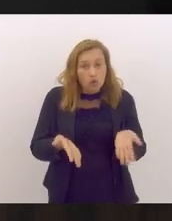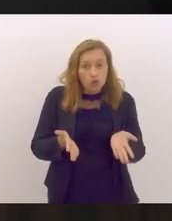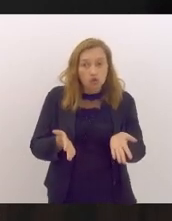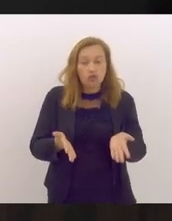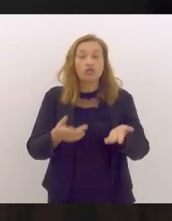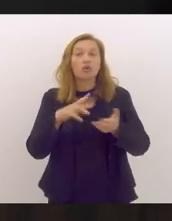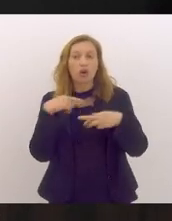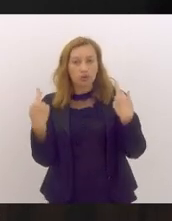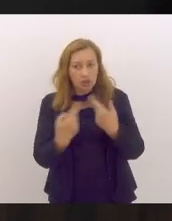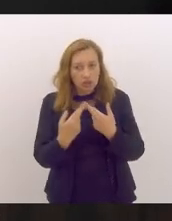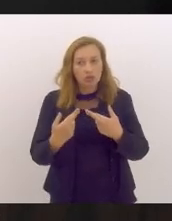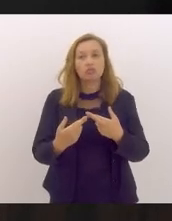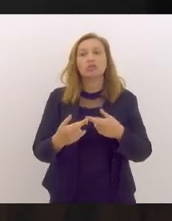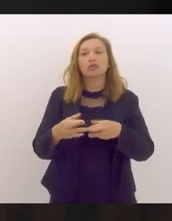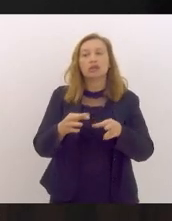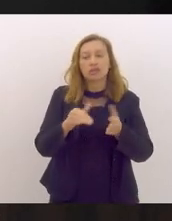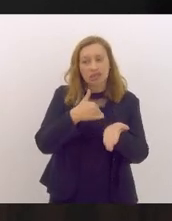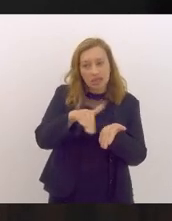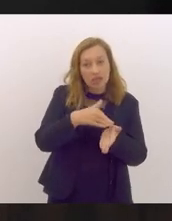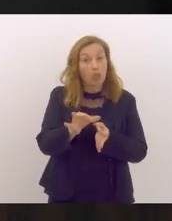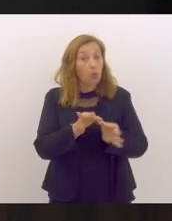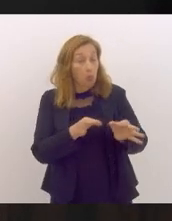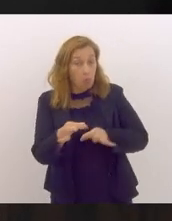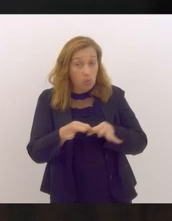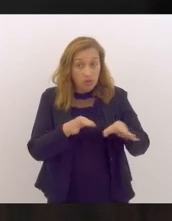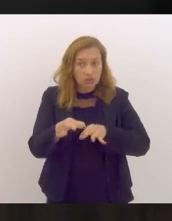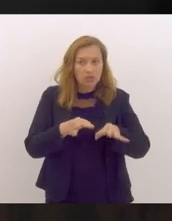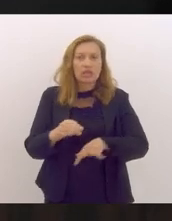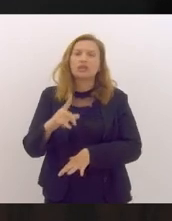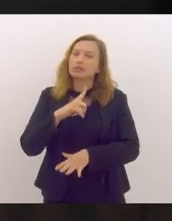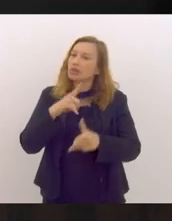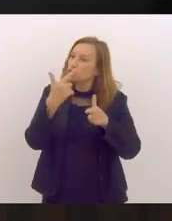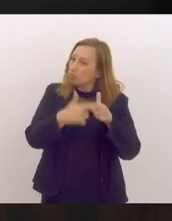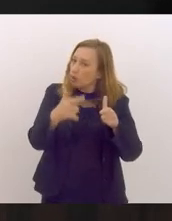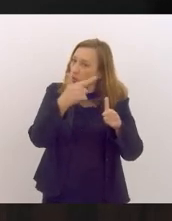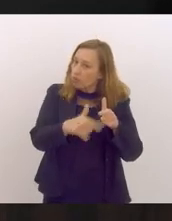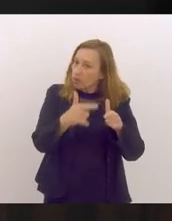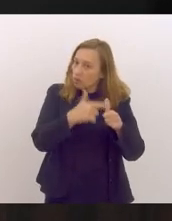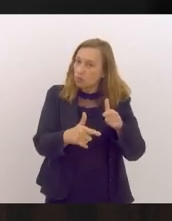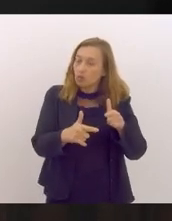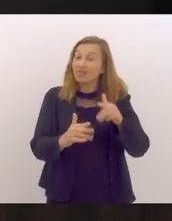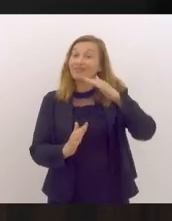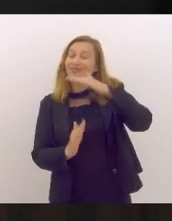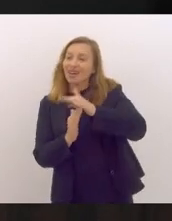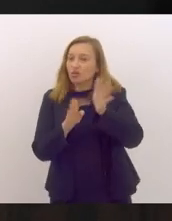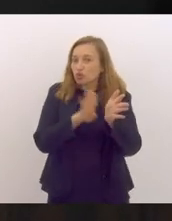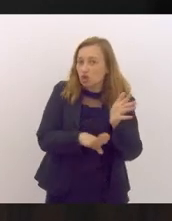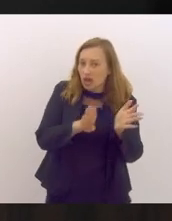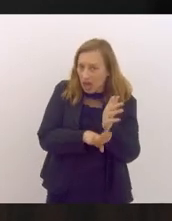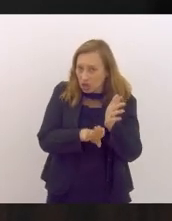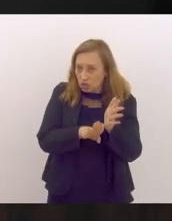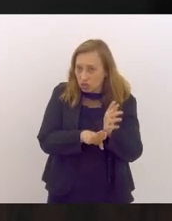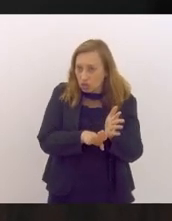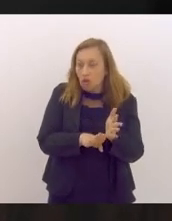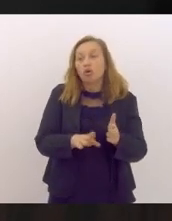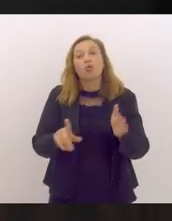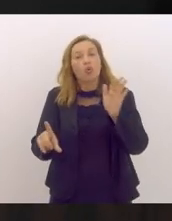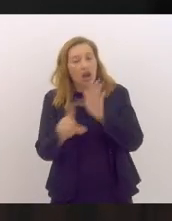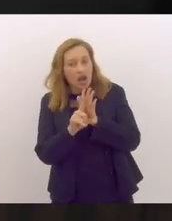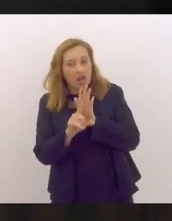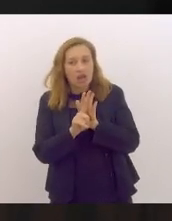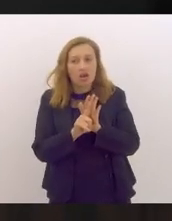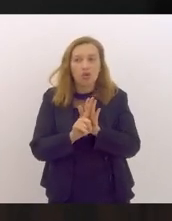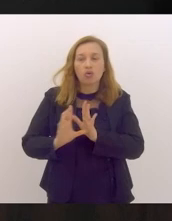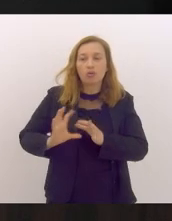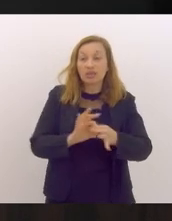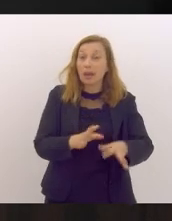uma reunião com o secretário de Planejamento. Nós temos problemas com a questão do teto, nós temos problemas com uma lei complementar